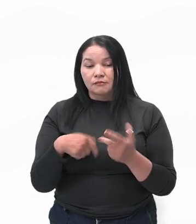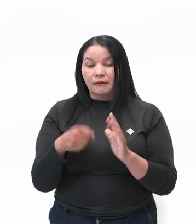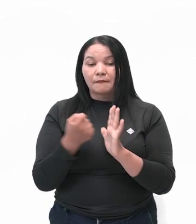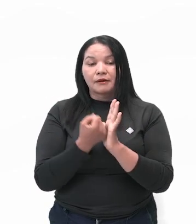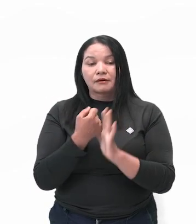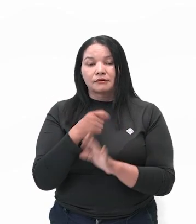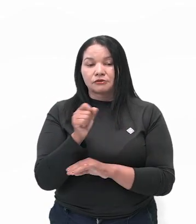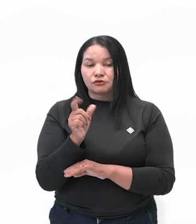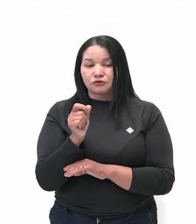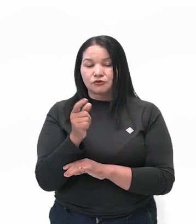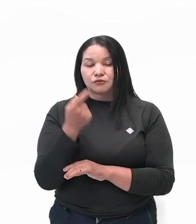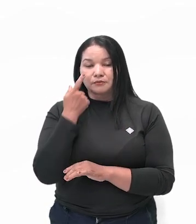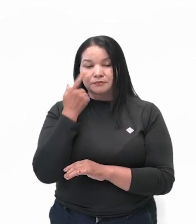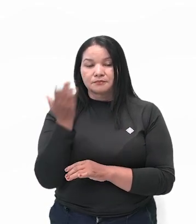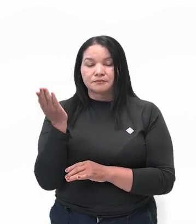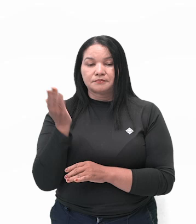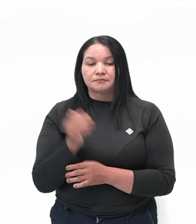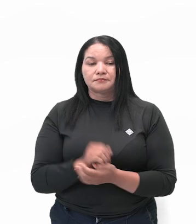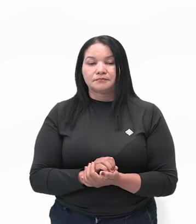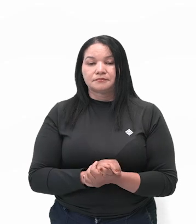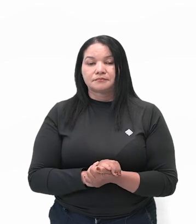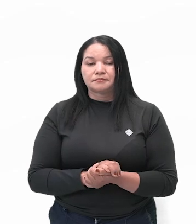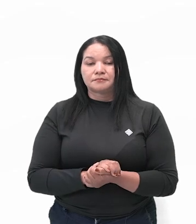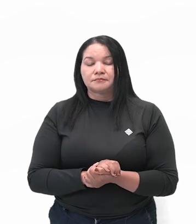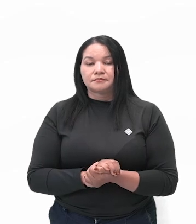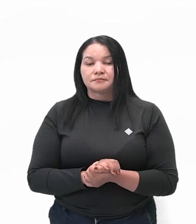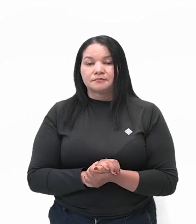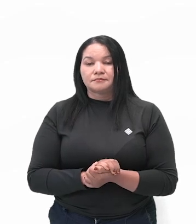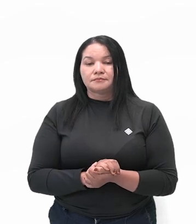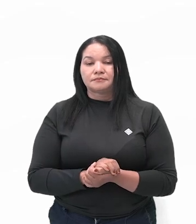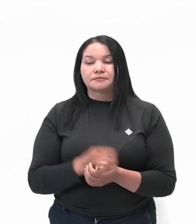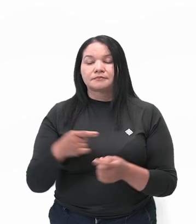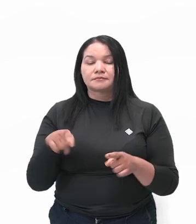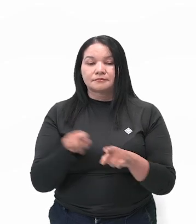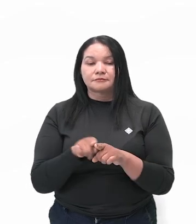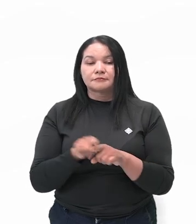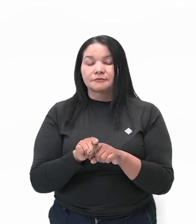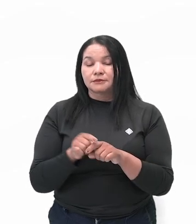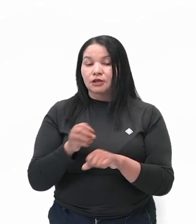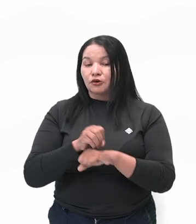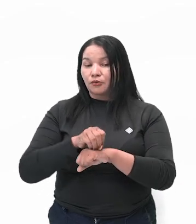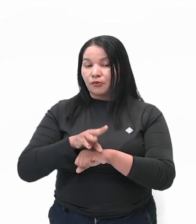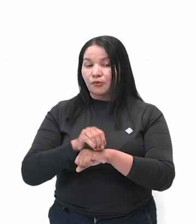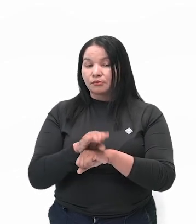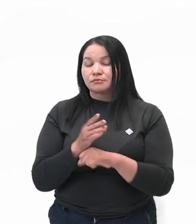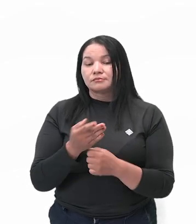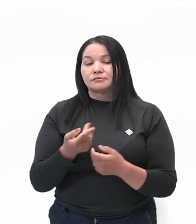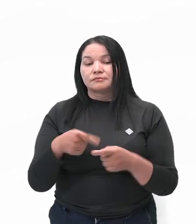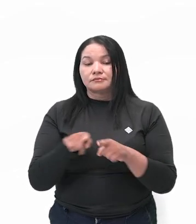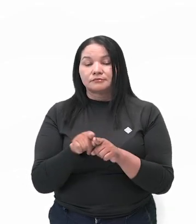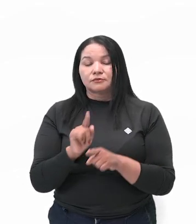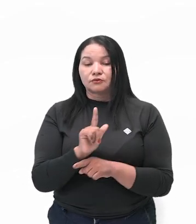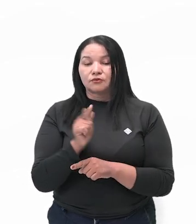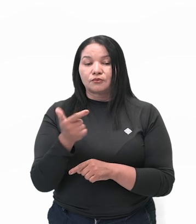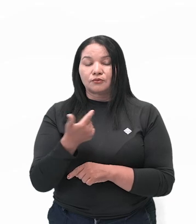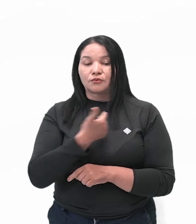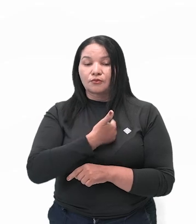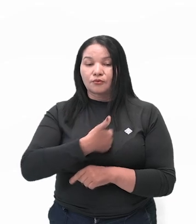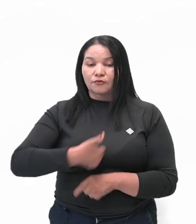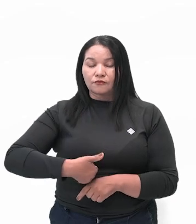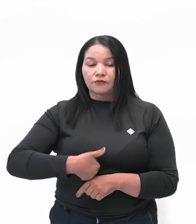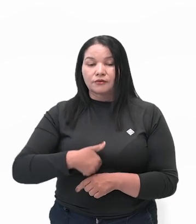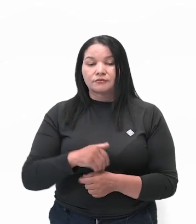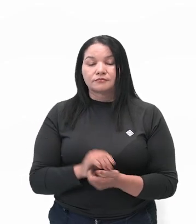locais, collaboration, que são a colaboração, government, que é o governo,